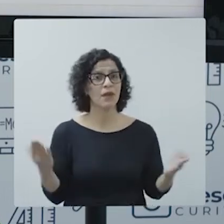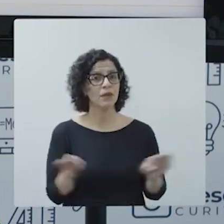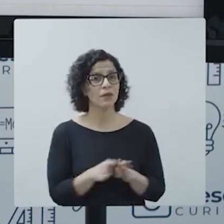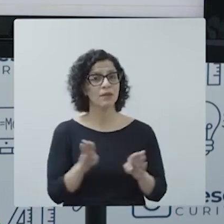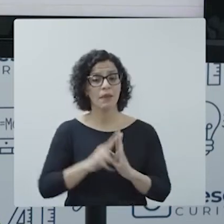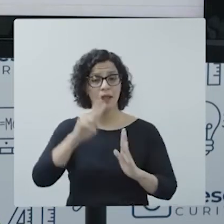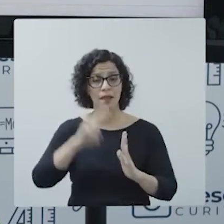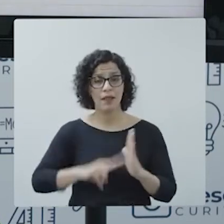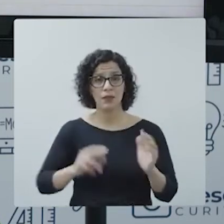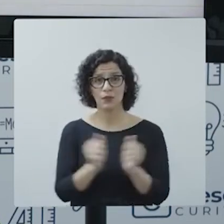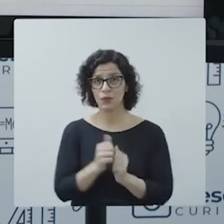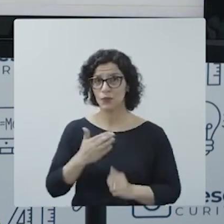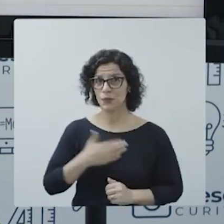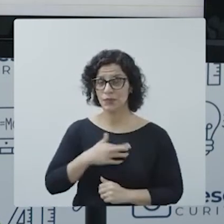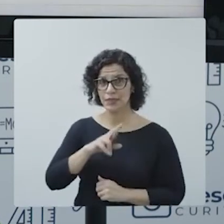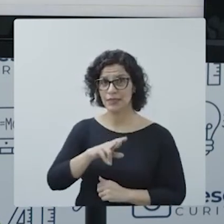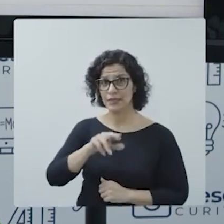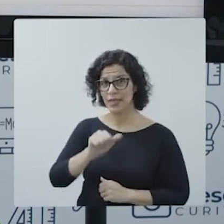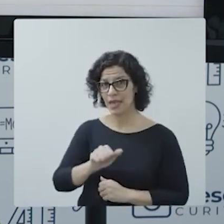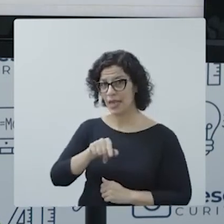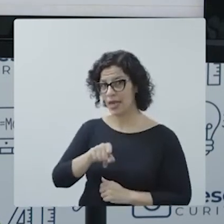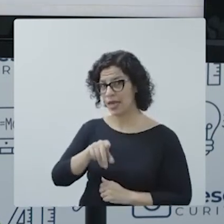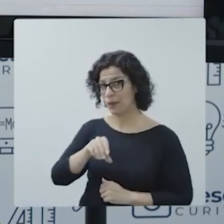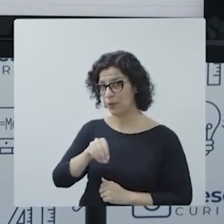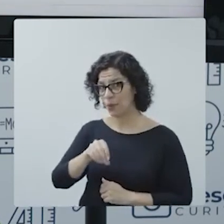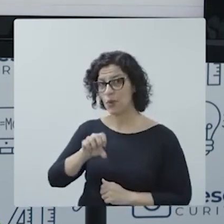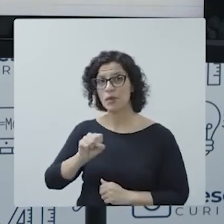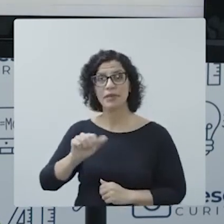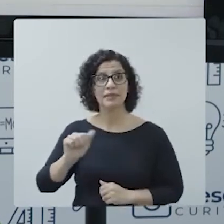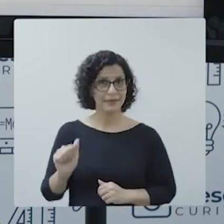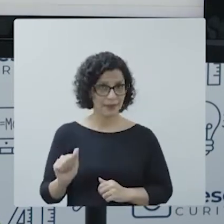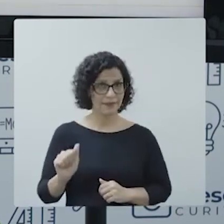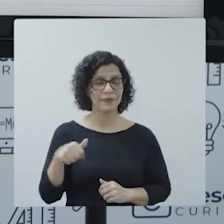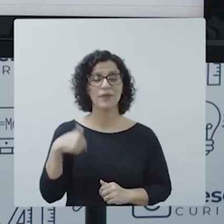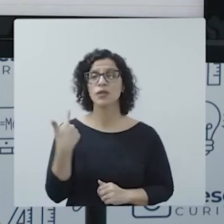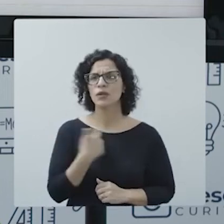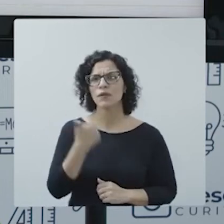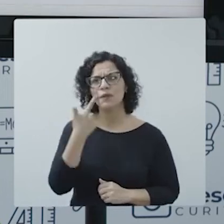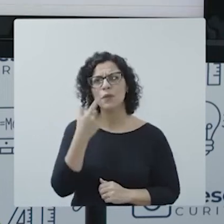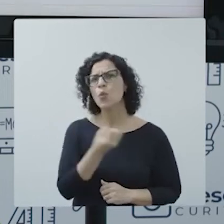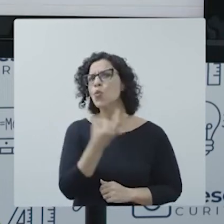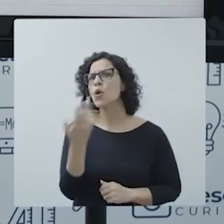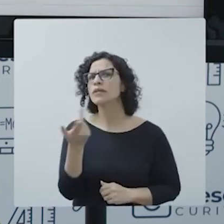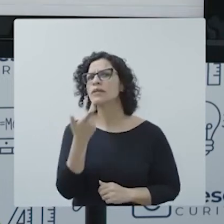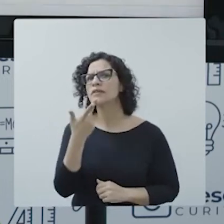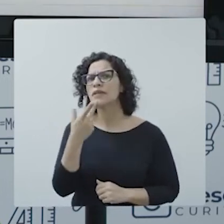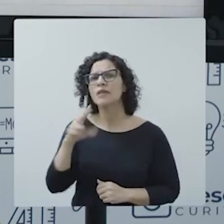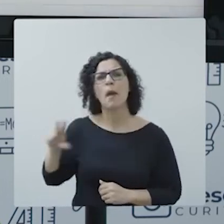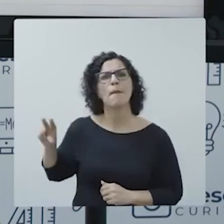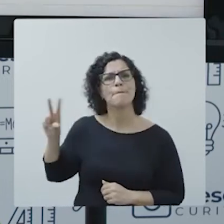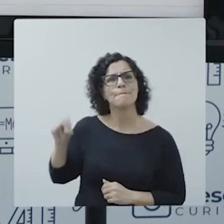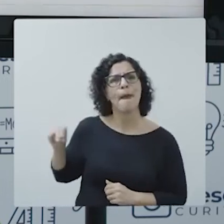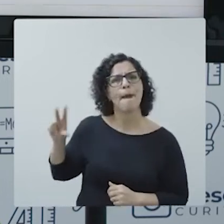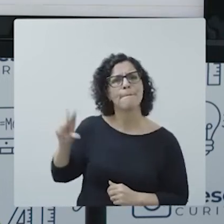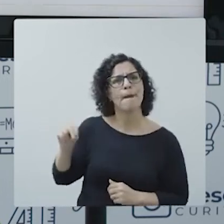leia comigo. Raposa. Quantas vezes eu abro minha boca